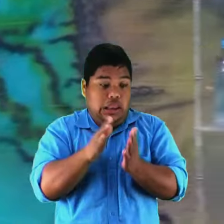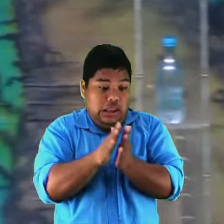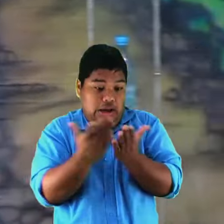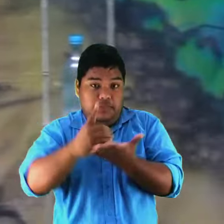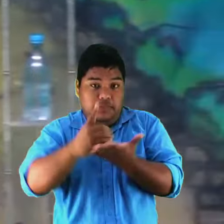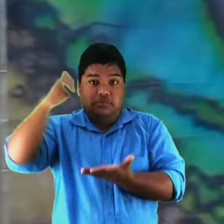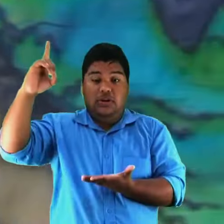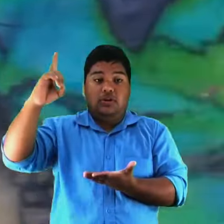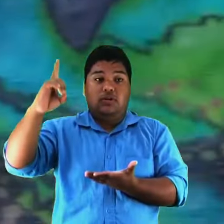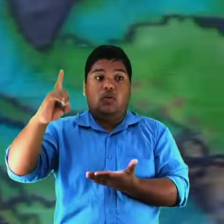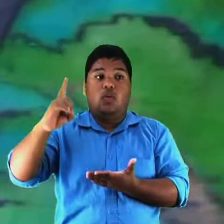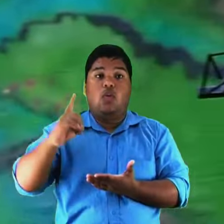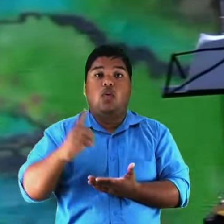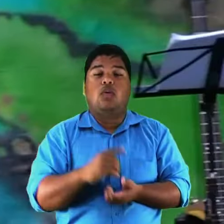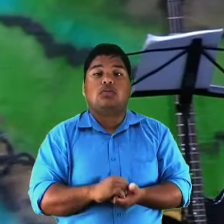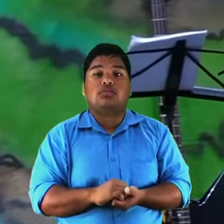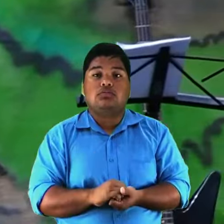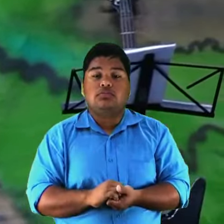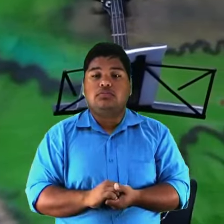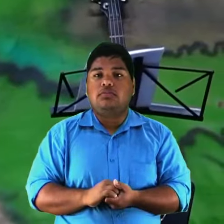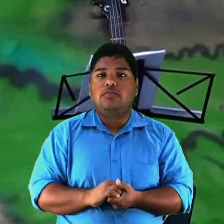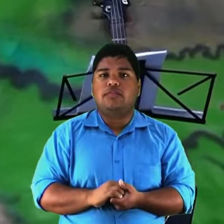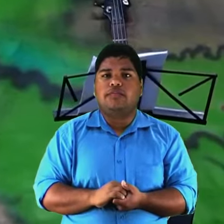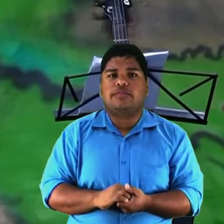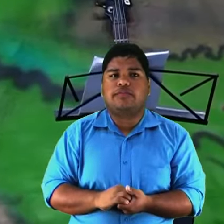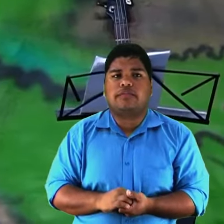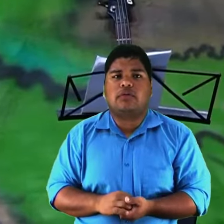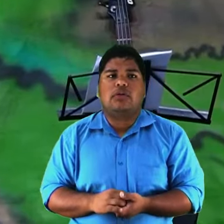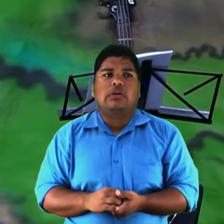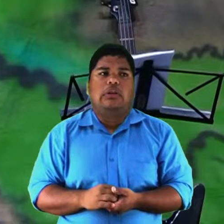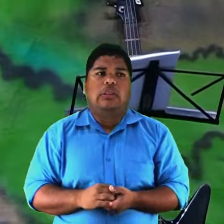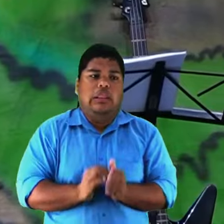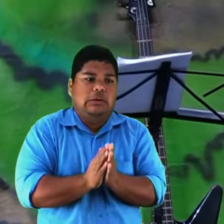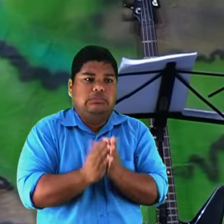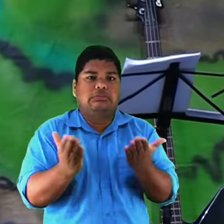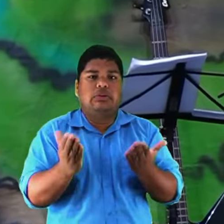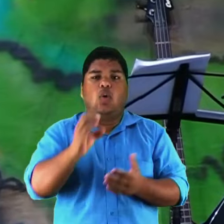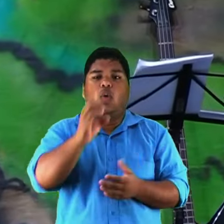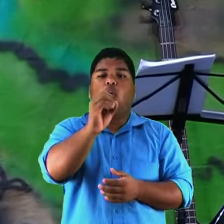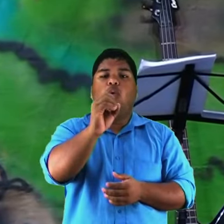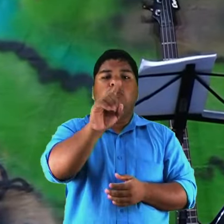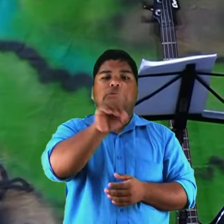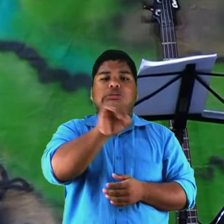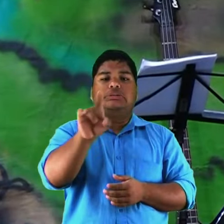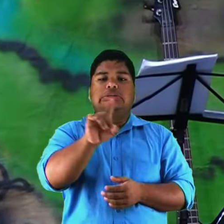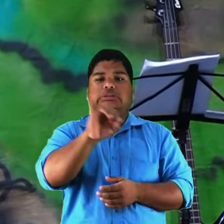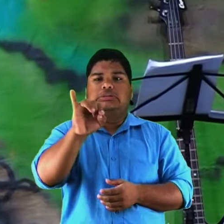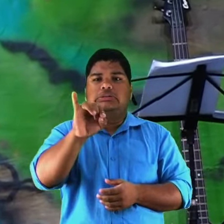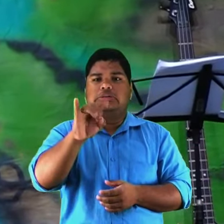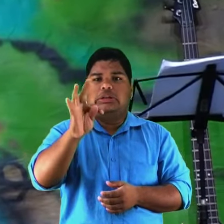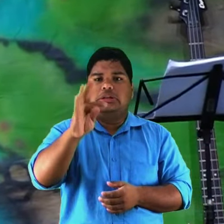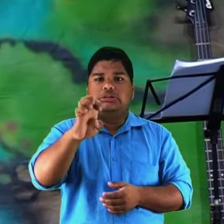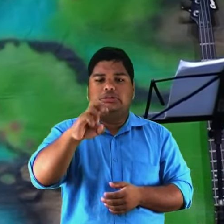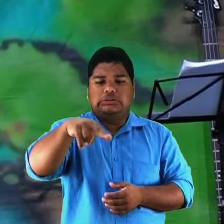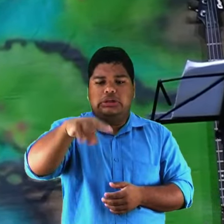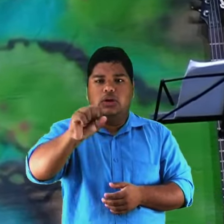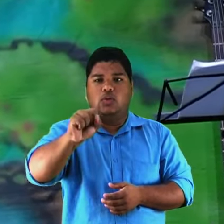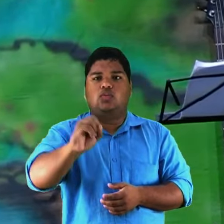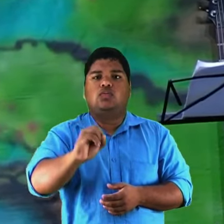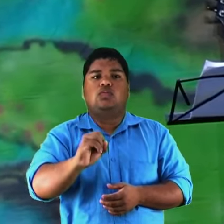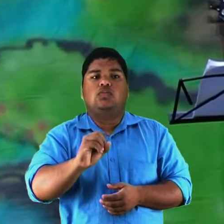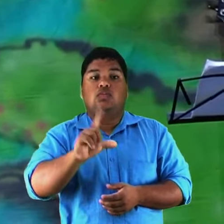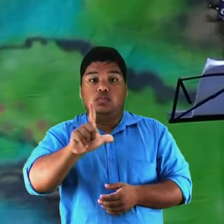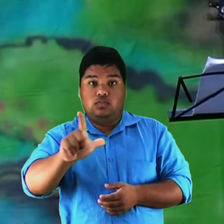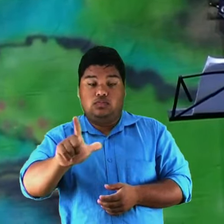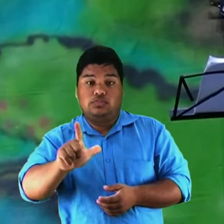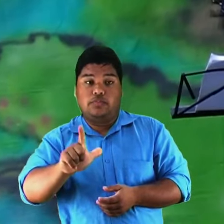Nós ocidentais nos ligamos muito em conceitos. Se a Bíblia fosse escrita na cultura ocidental, ela